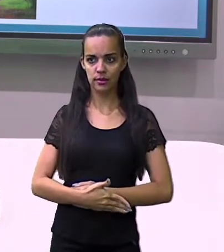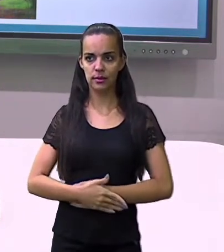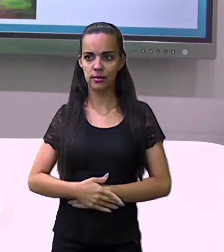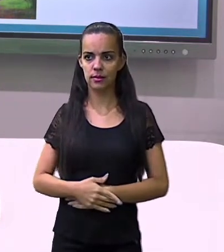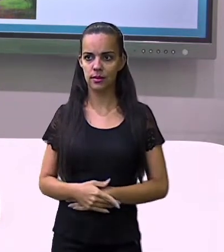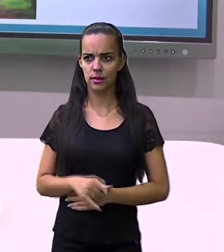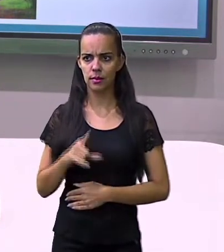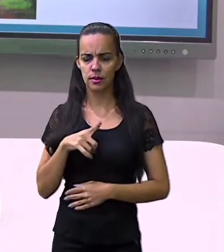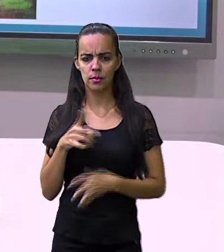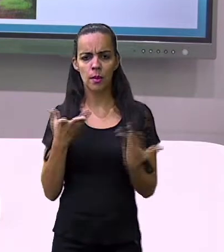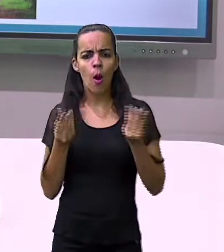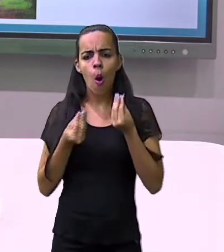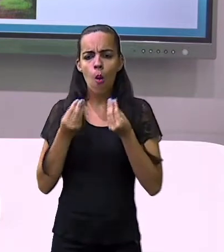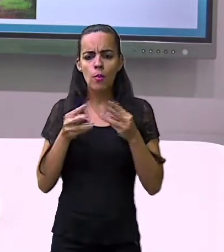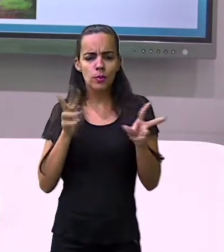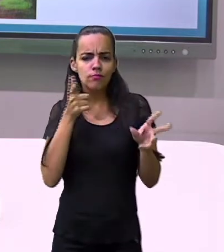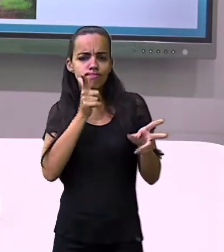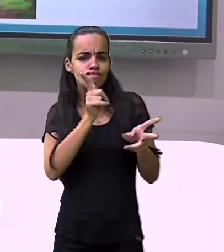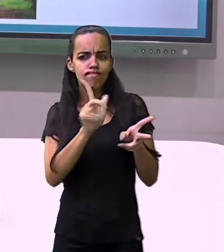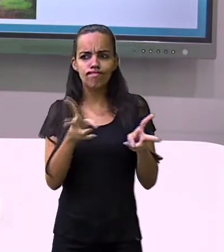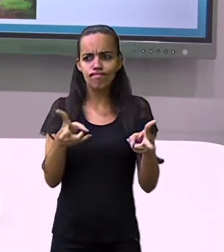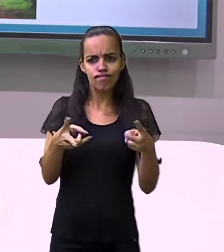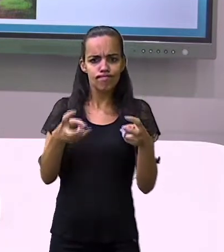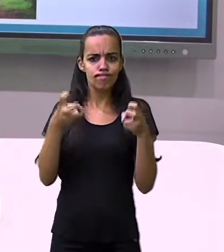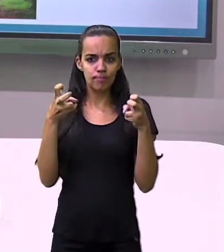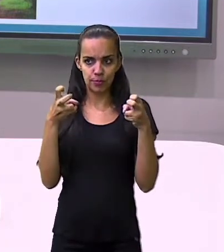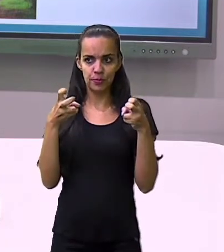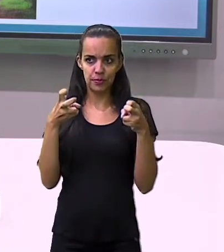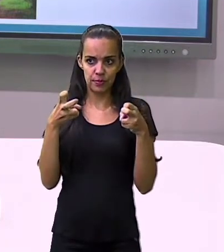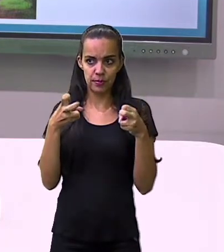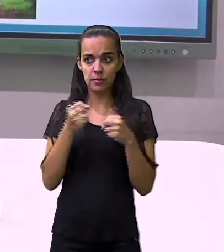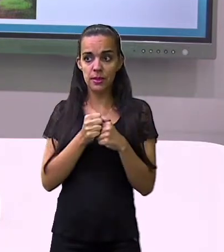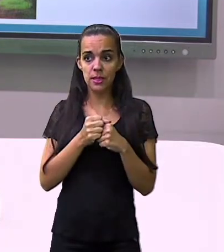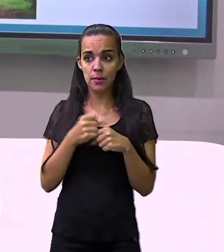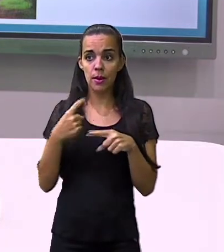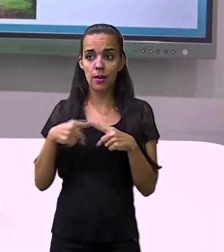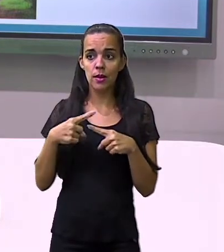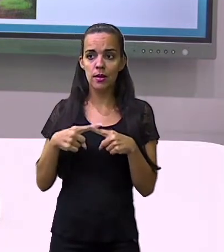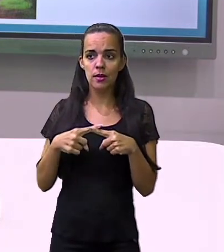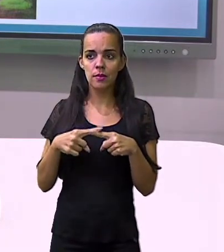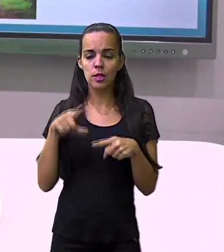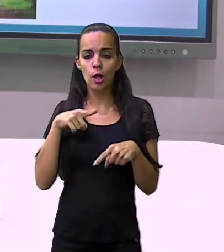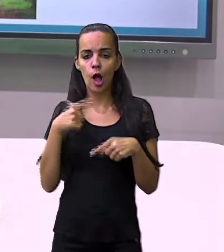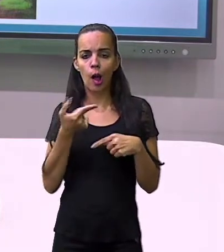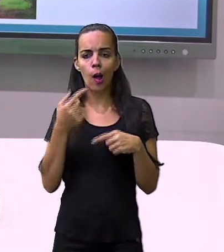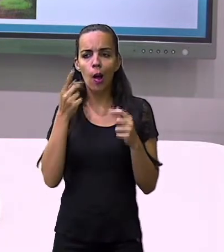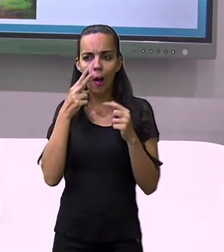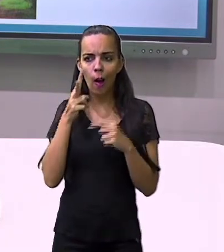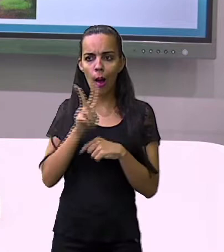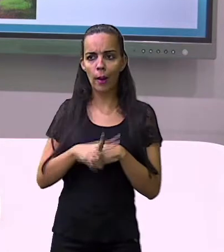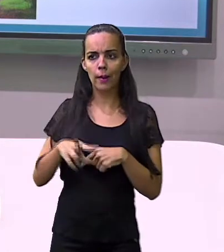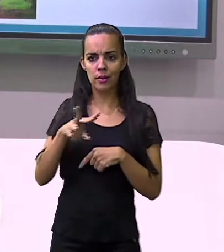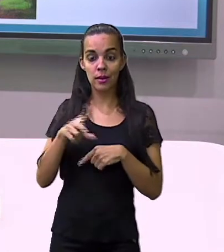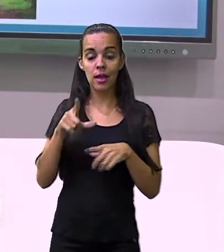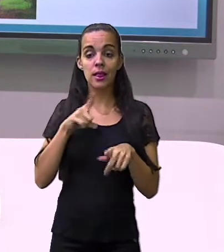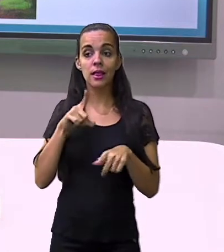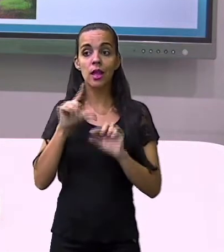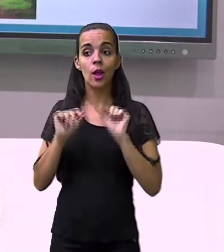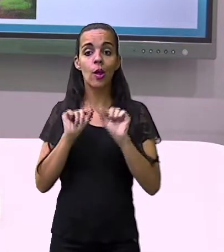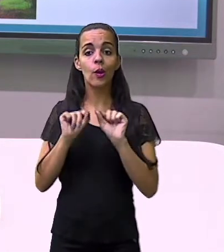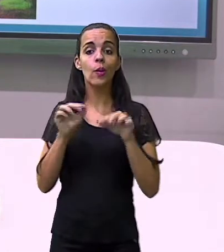que você consegue perceber exatamente a posição dos raios? Porque nós temos um corpo que